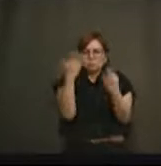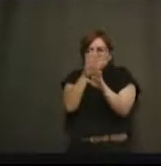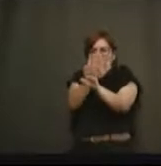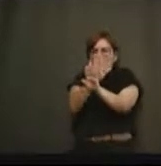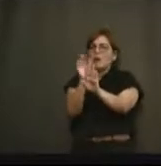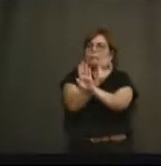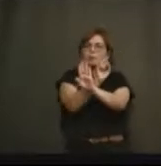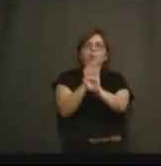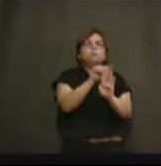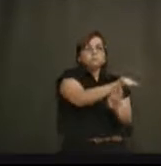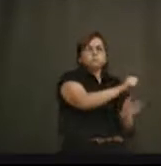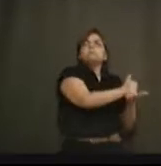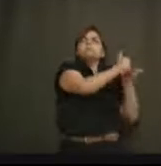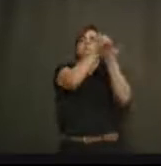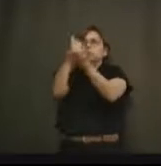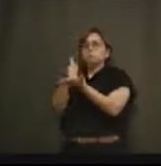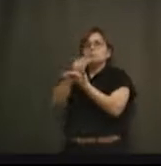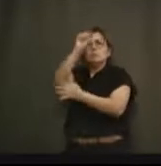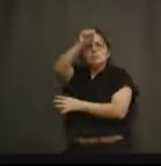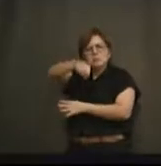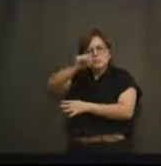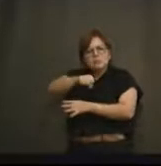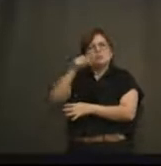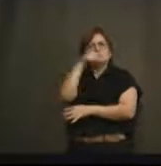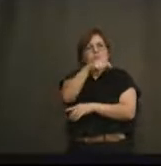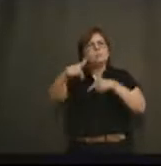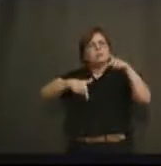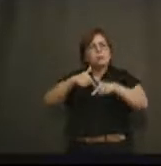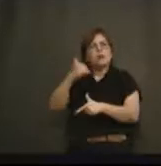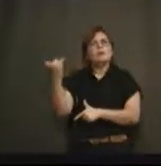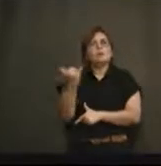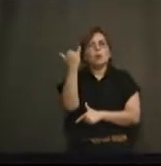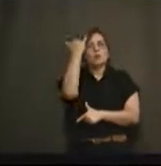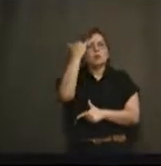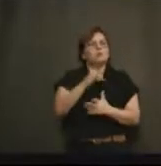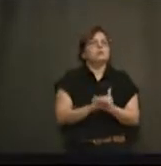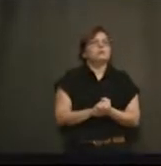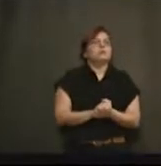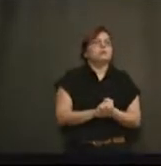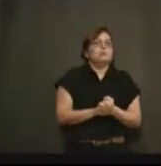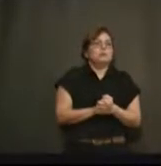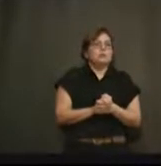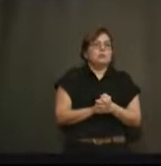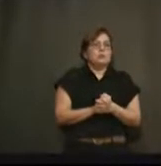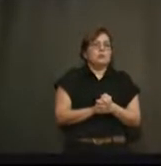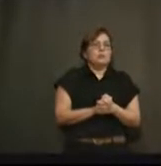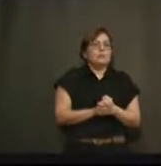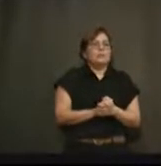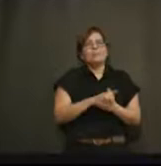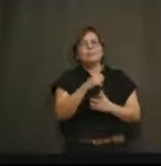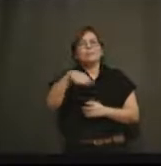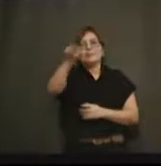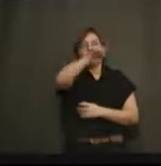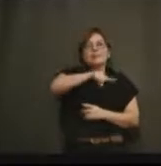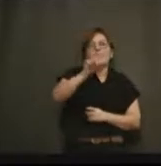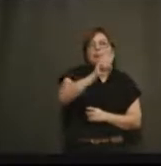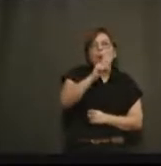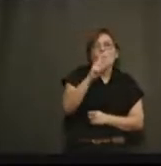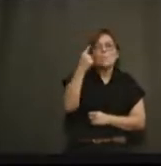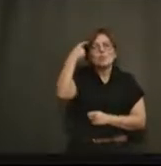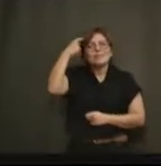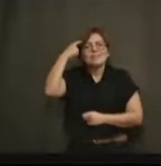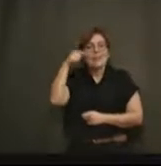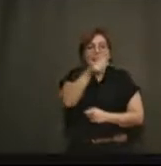eles. Então, sim, está relacionado, mas não gostaria que ninguém ficasse aqui com a impressão de que ela foi seguidora em